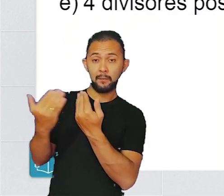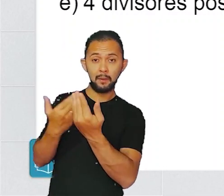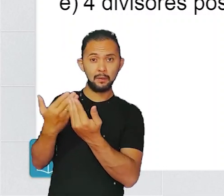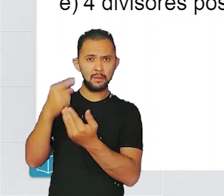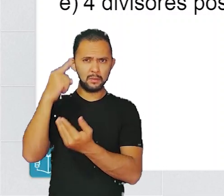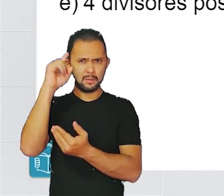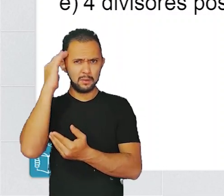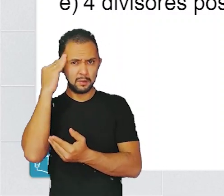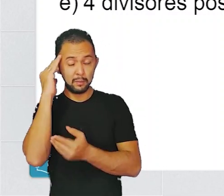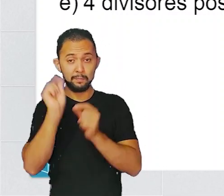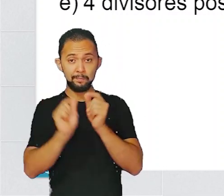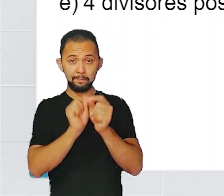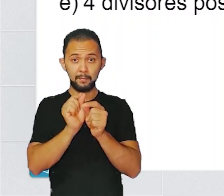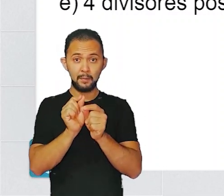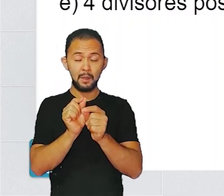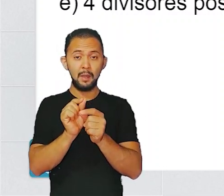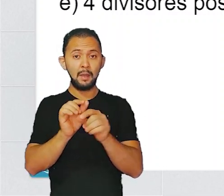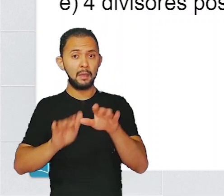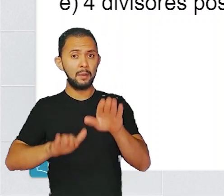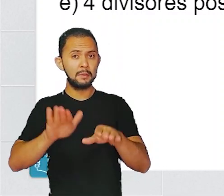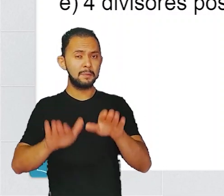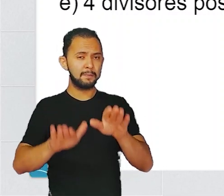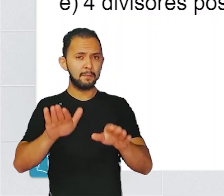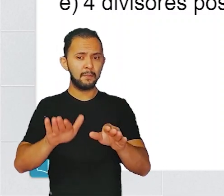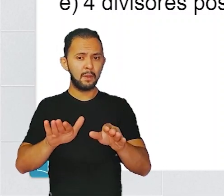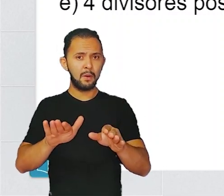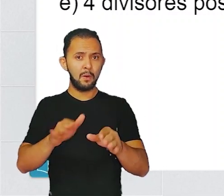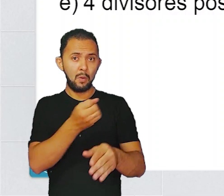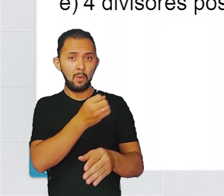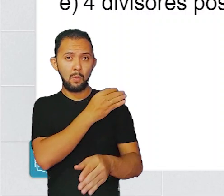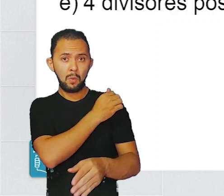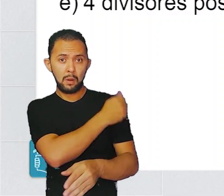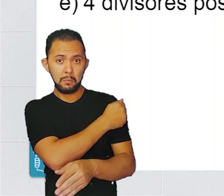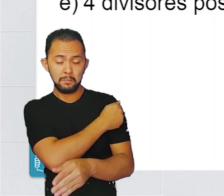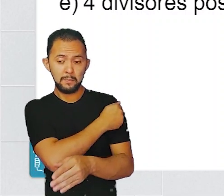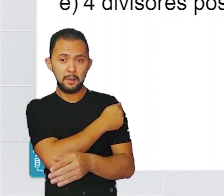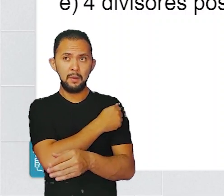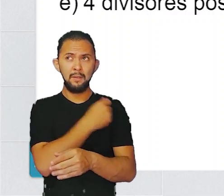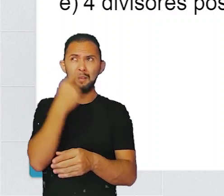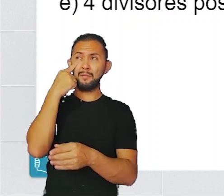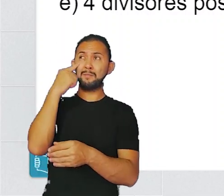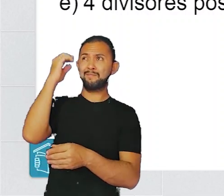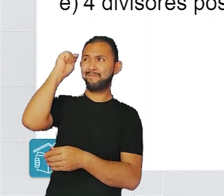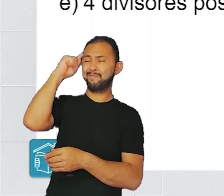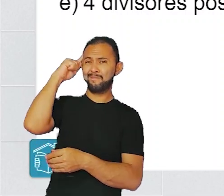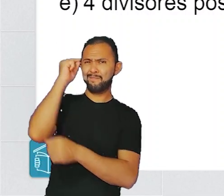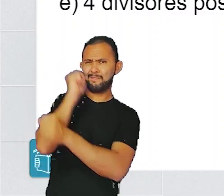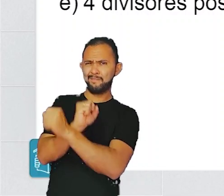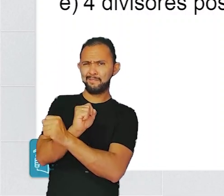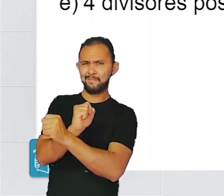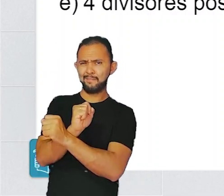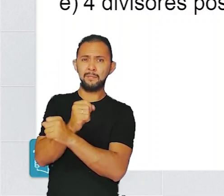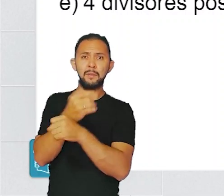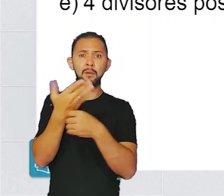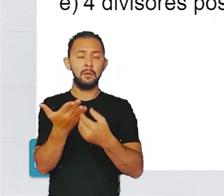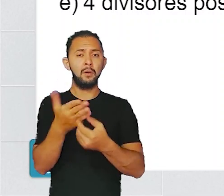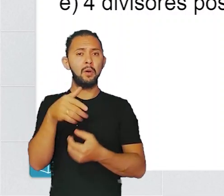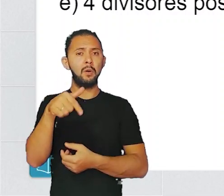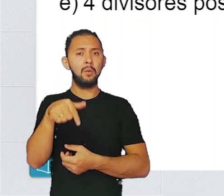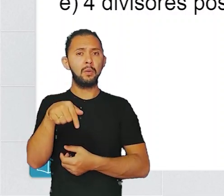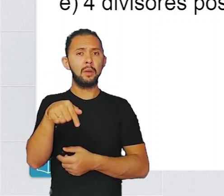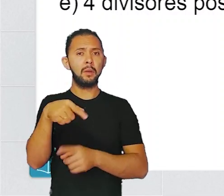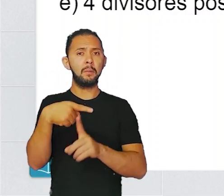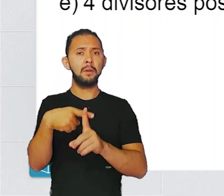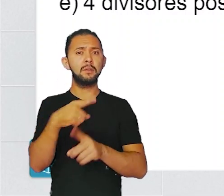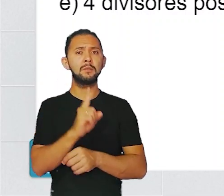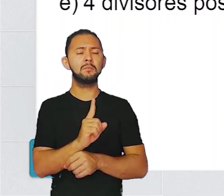vocês entendam? Às vezes o aluno se prende nisso e não sabe sair daí, mas presta atenção, vamos raciocinar. Esse Q mais 1, ele